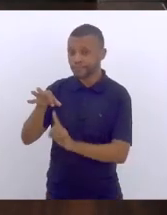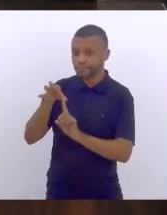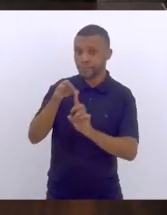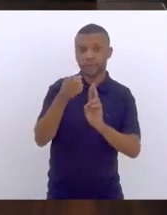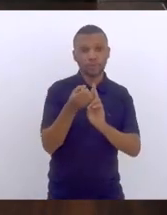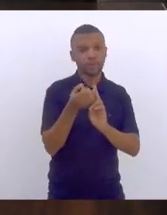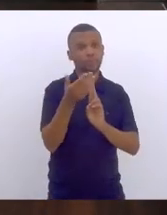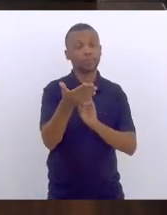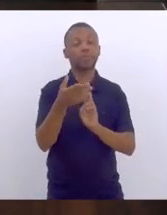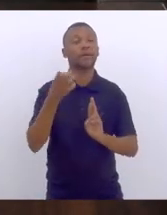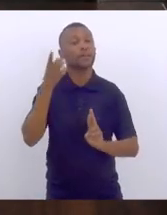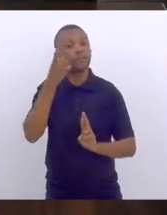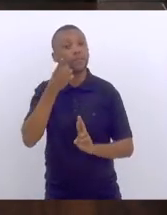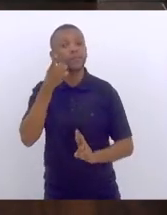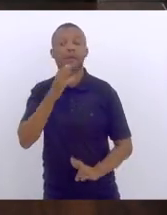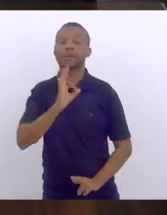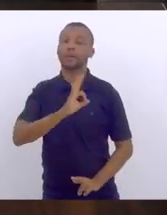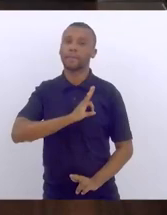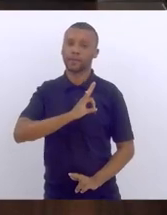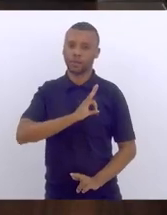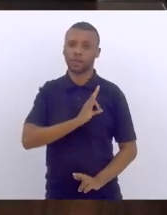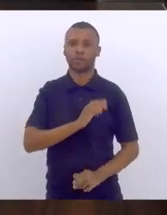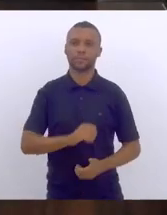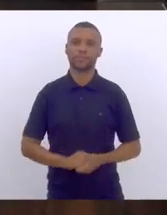especial, deputada Marta Rocha.